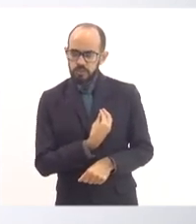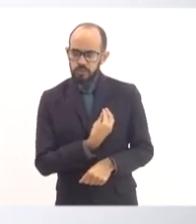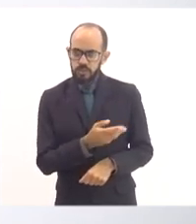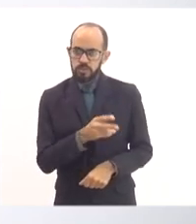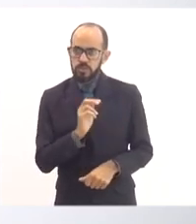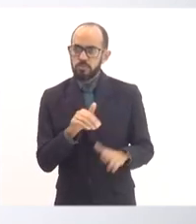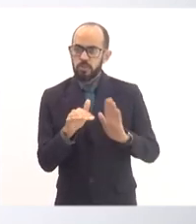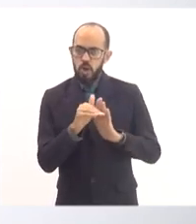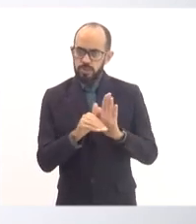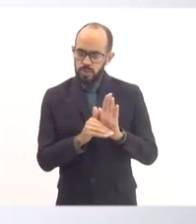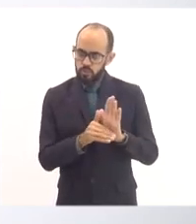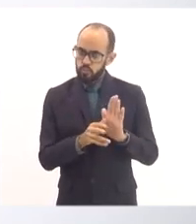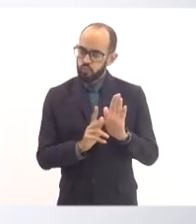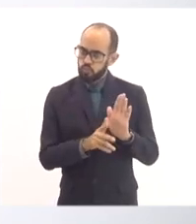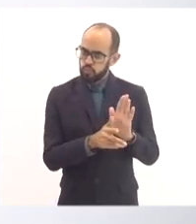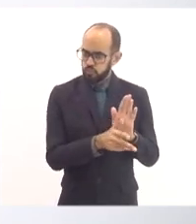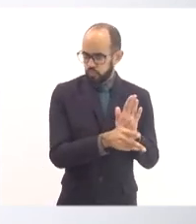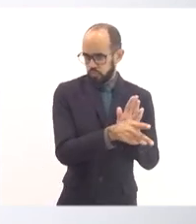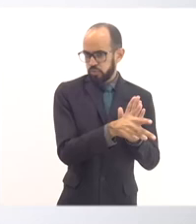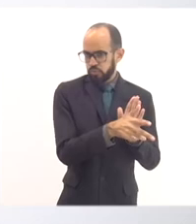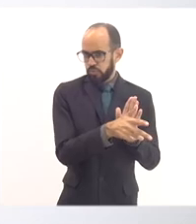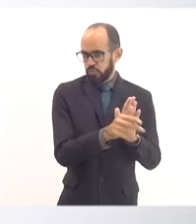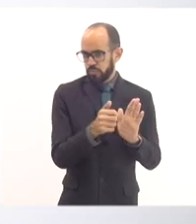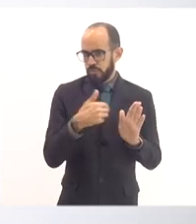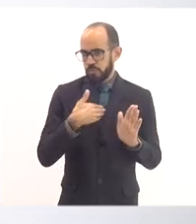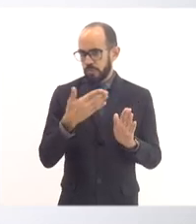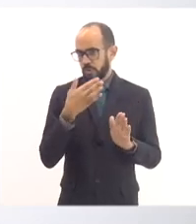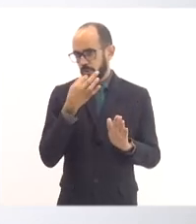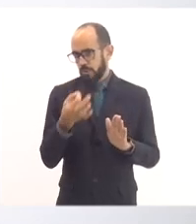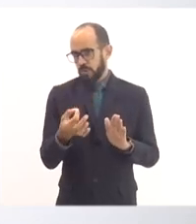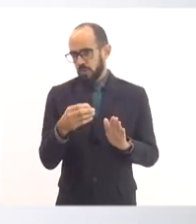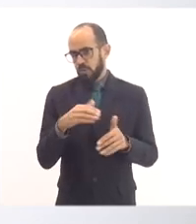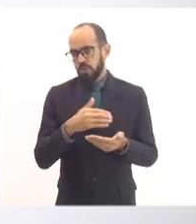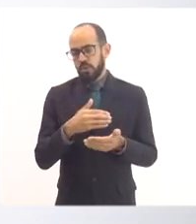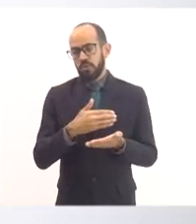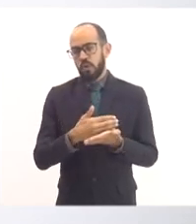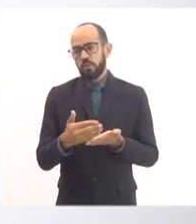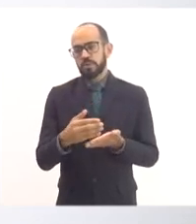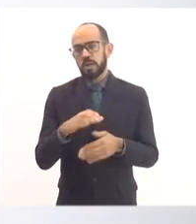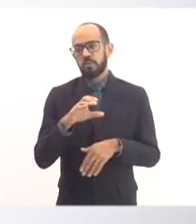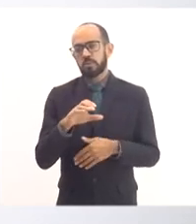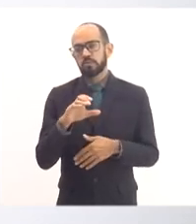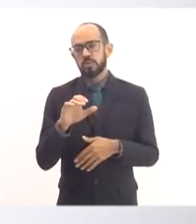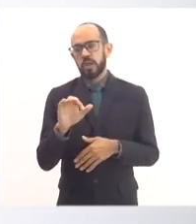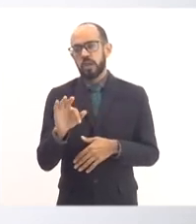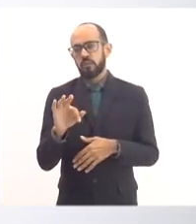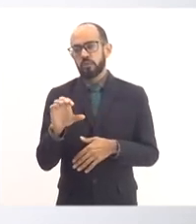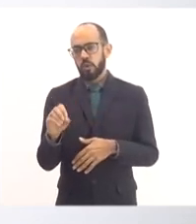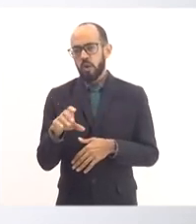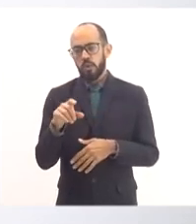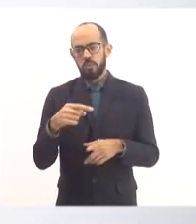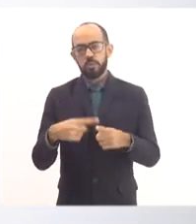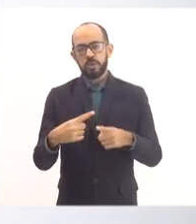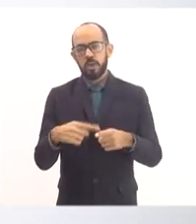andando. Tá? Eu acho que eu prefiro começar pelo CFO, porque é o concurso